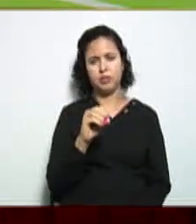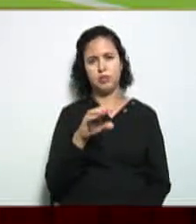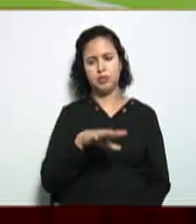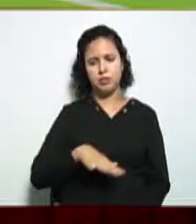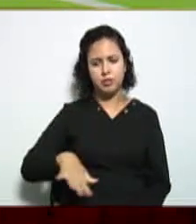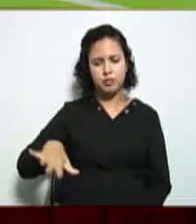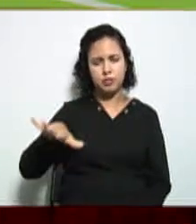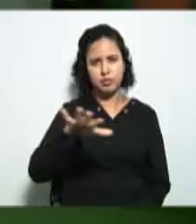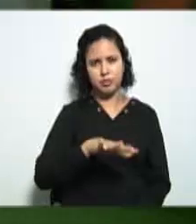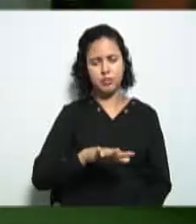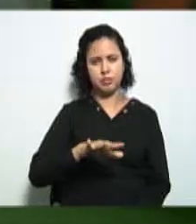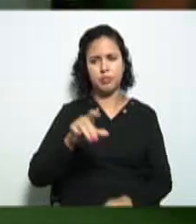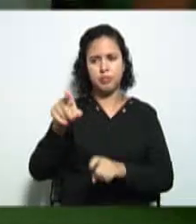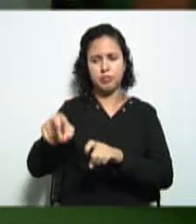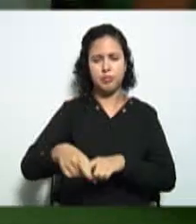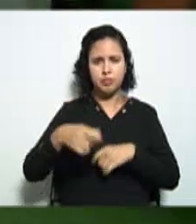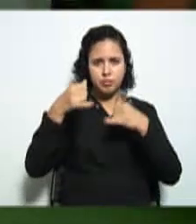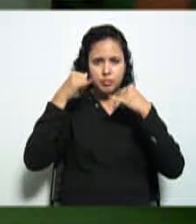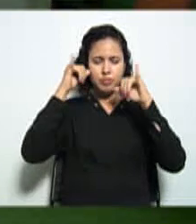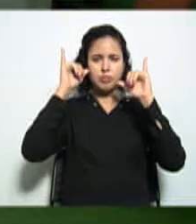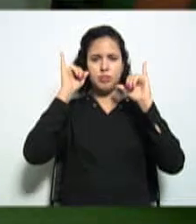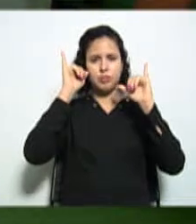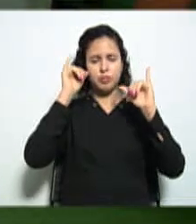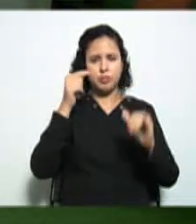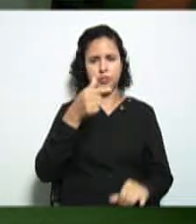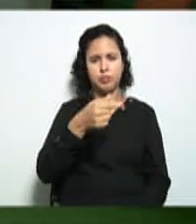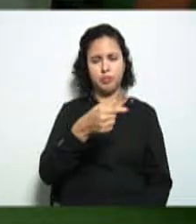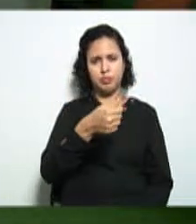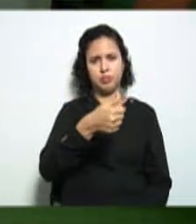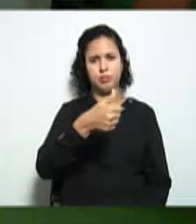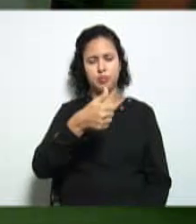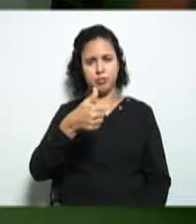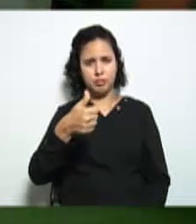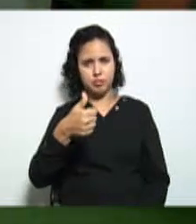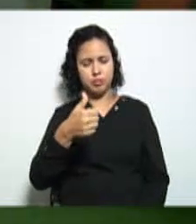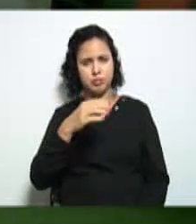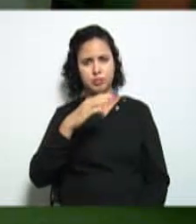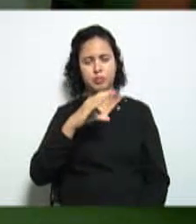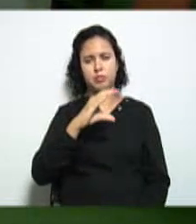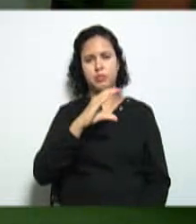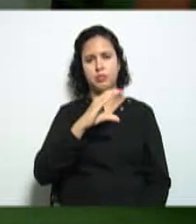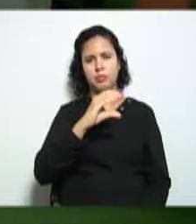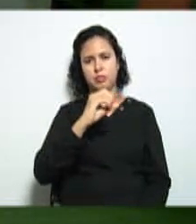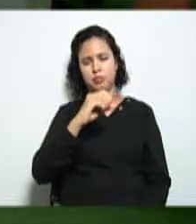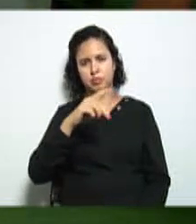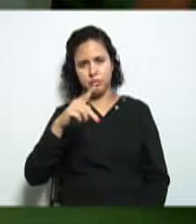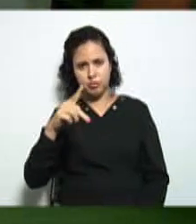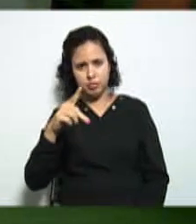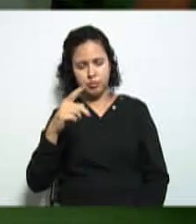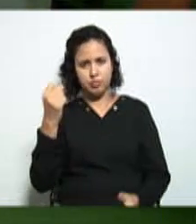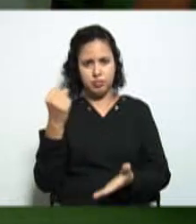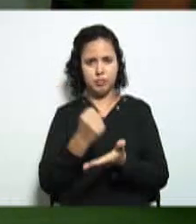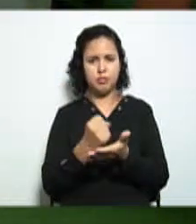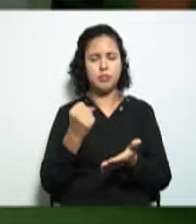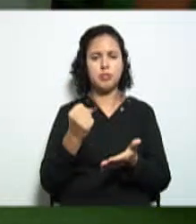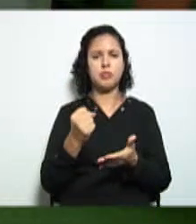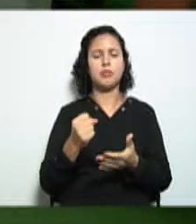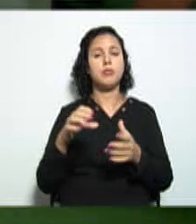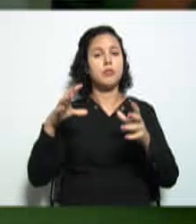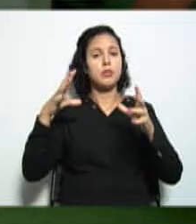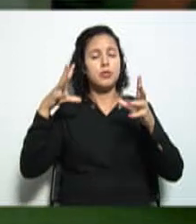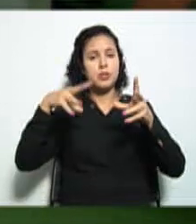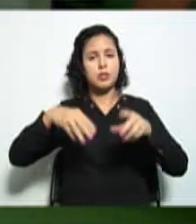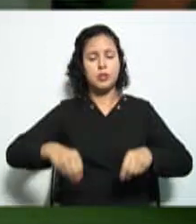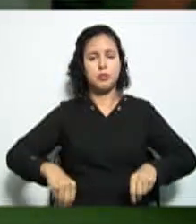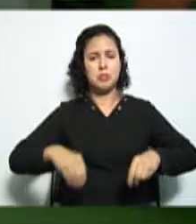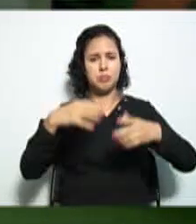ramo de agropecuária, com 71, né, cooperativas registradas na JUSER. Então, olha, todo mundo aí de